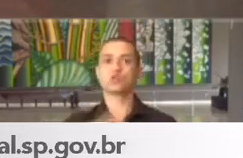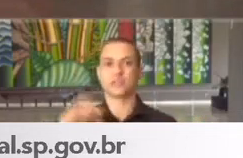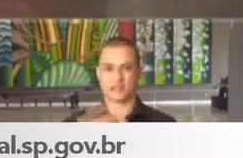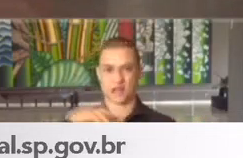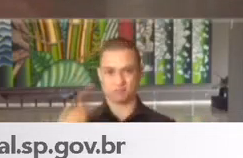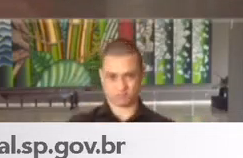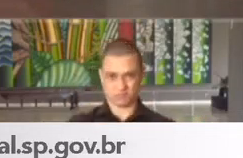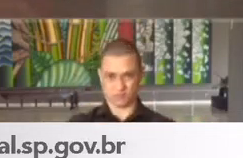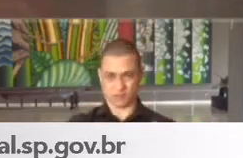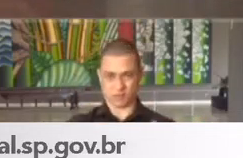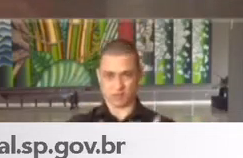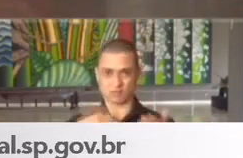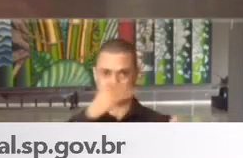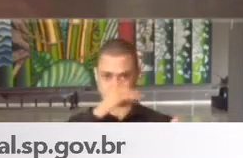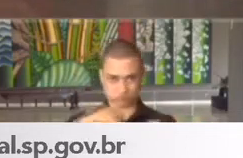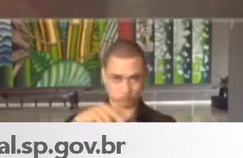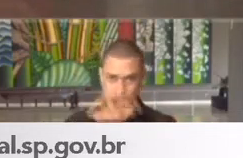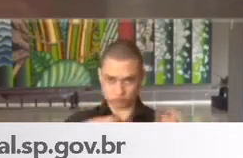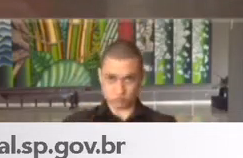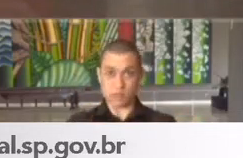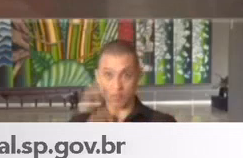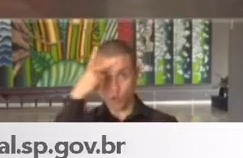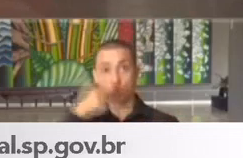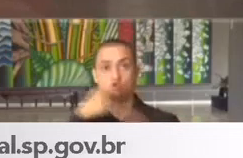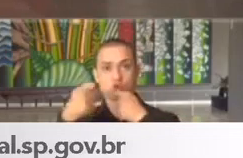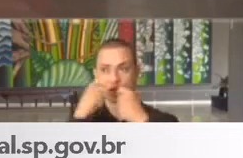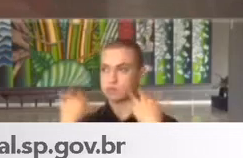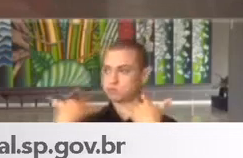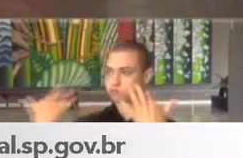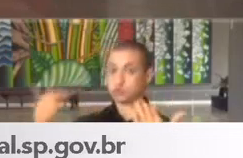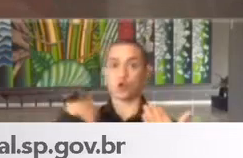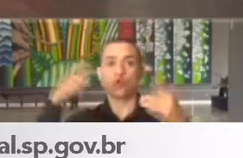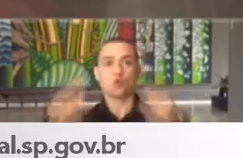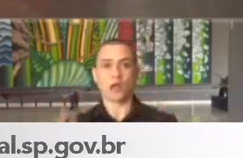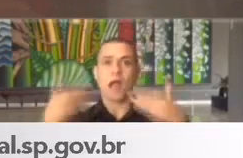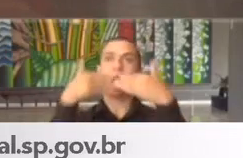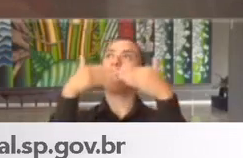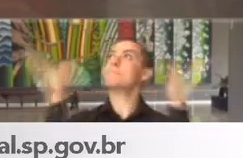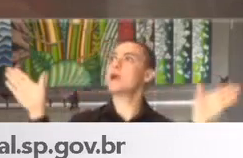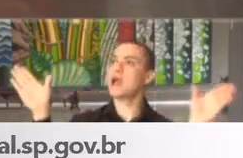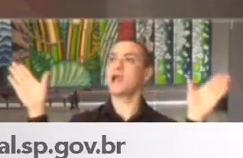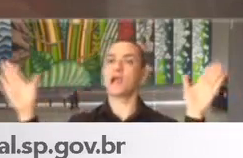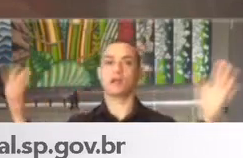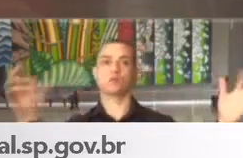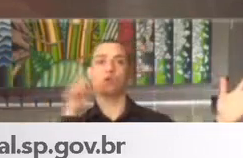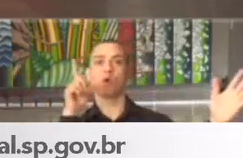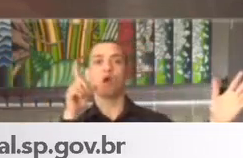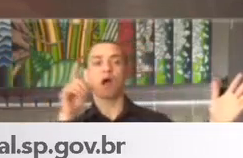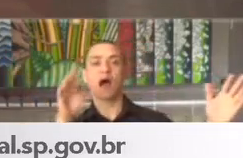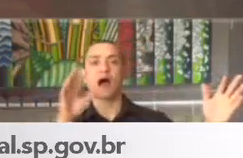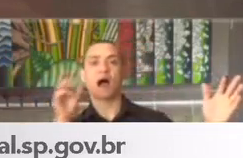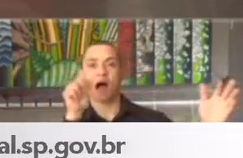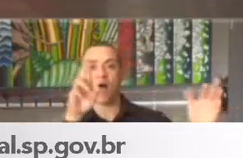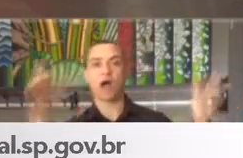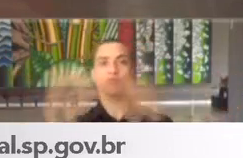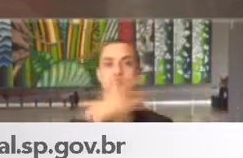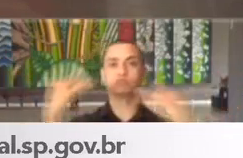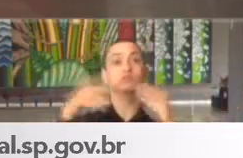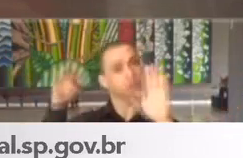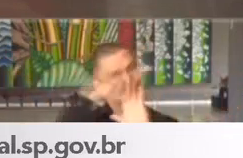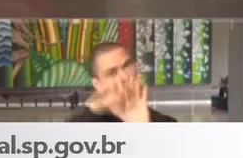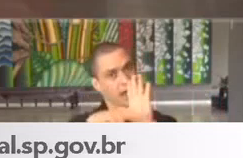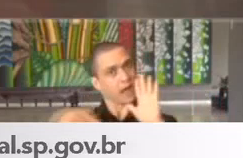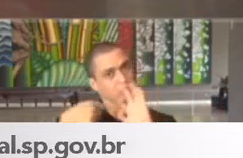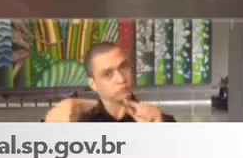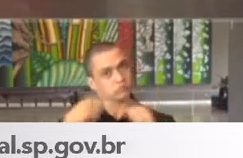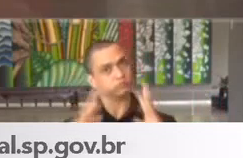que aqui estão e os jornalistas que nos acompanham. Nós estamos num ambiente arejado, espacejado e dentro das regras sanitárias. Quero